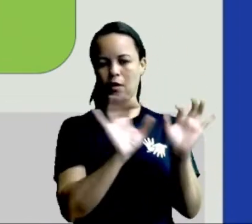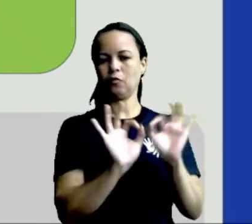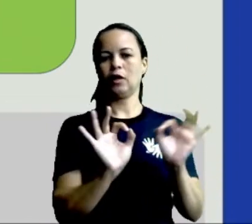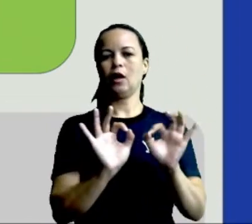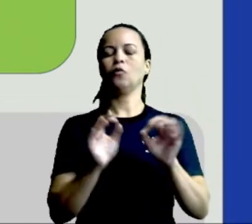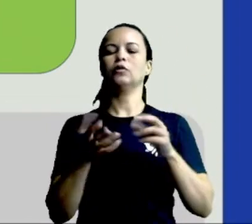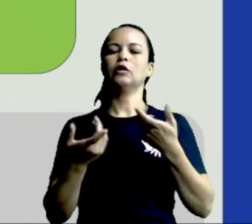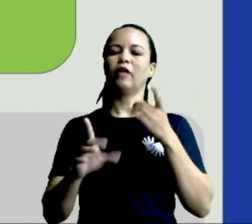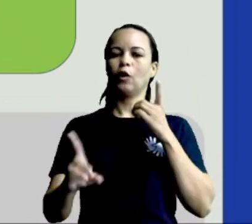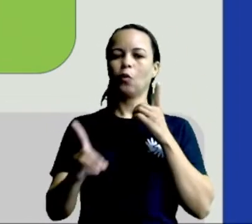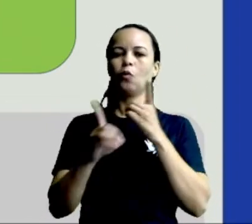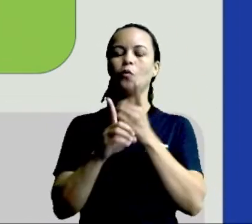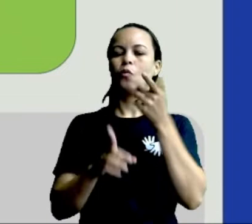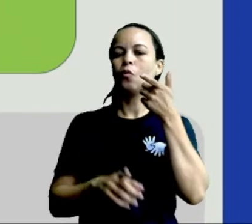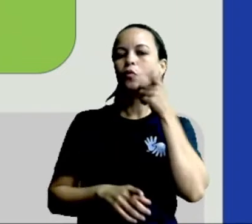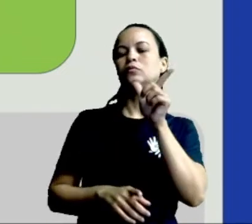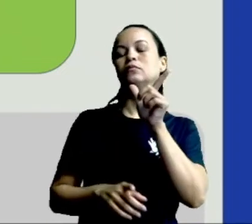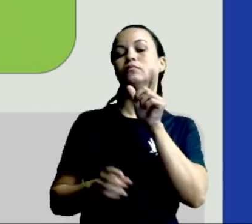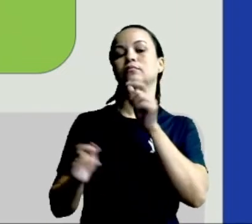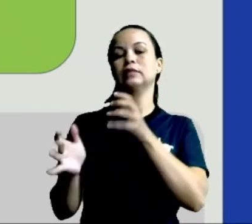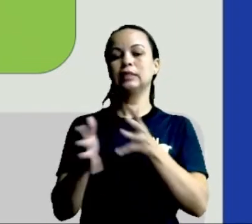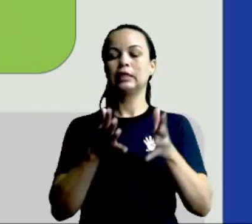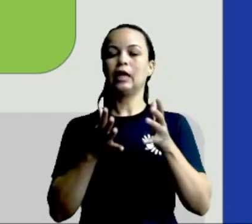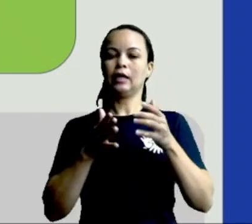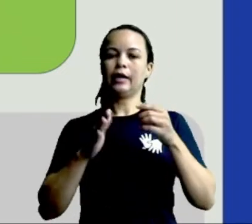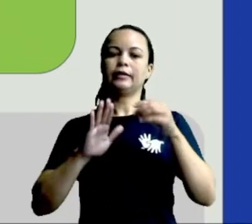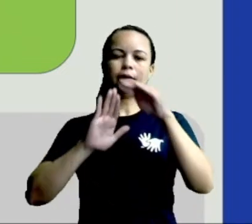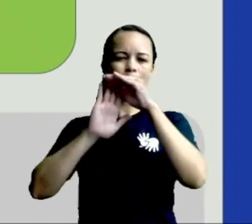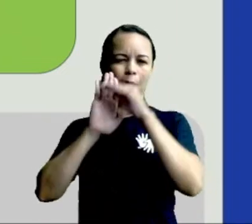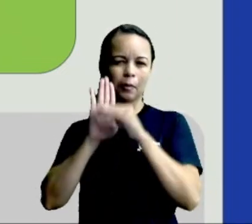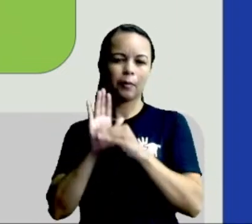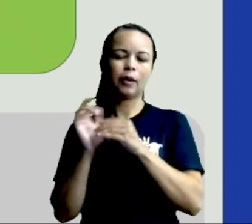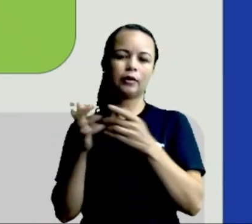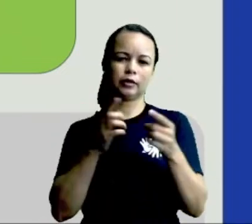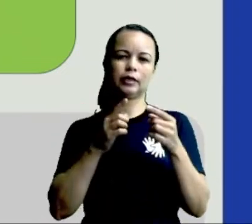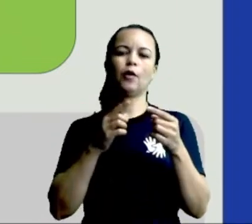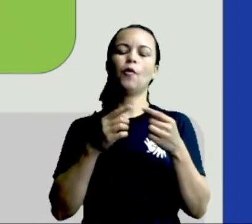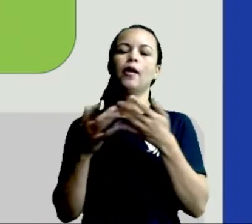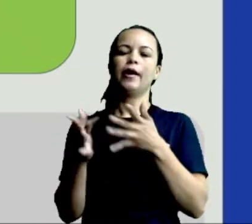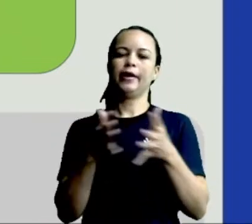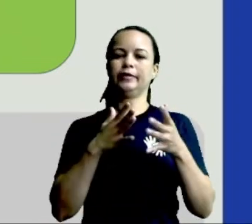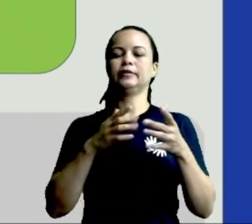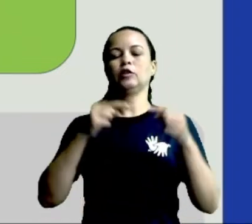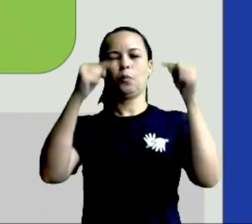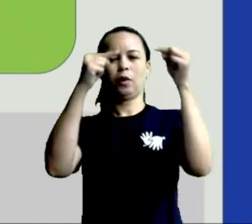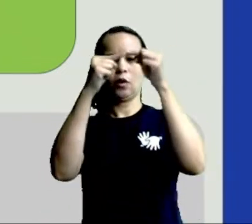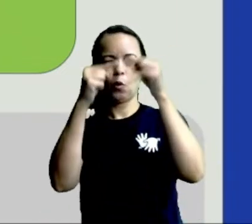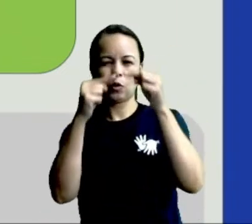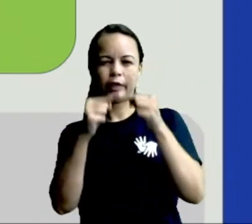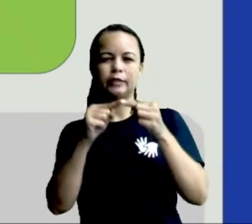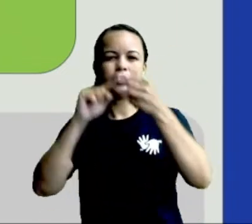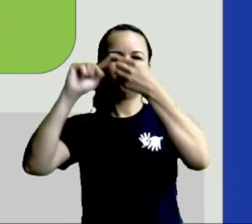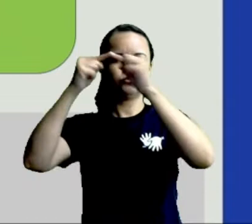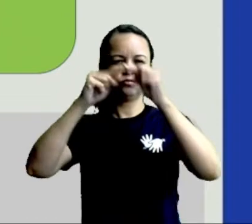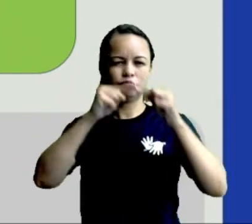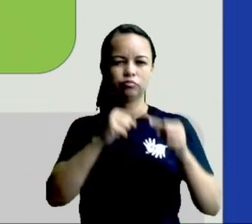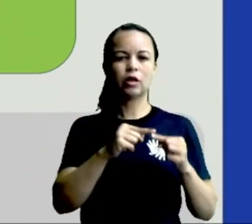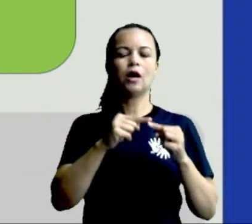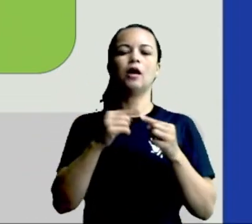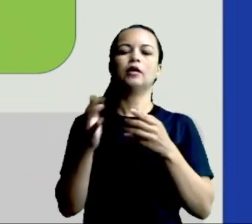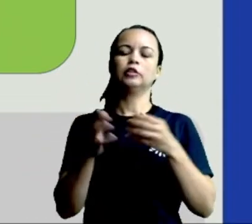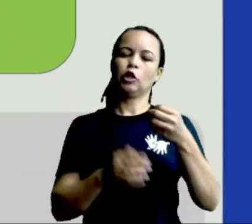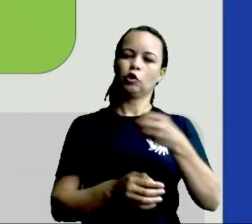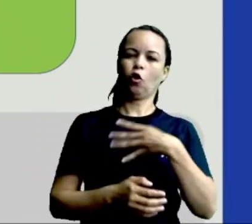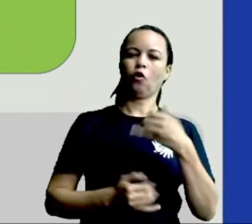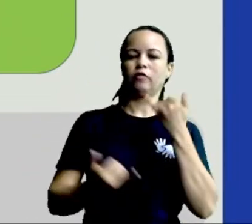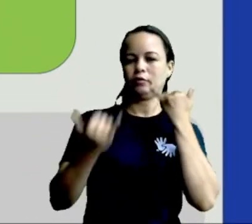conseguir encontrar em todos os textos essa progressão, ou essa inserção de conectivos, ou essa inserção de